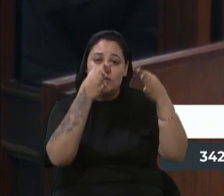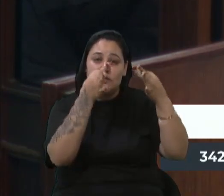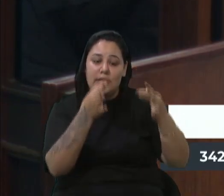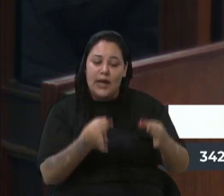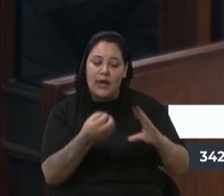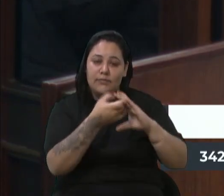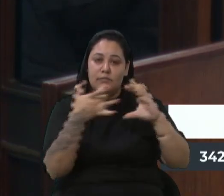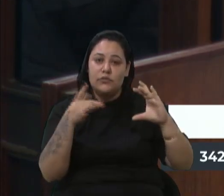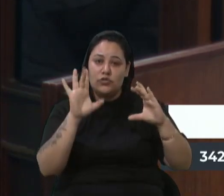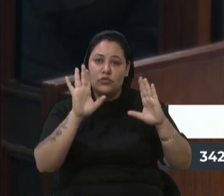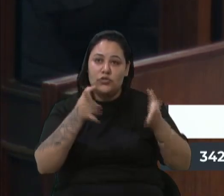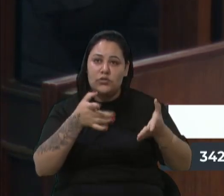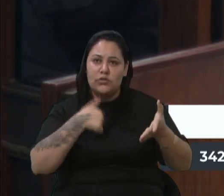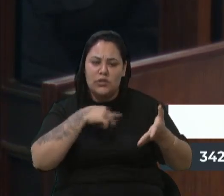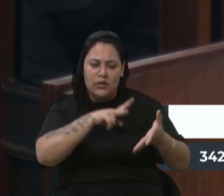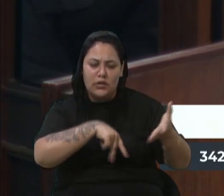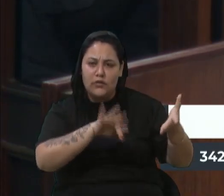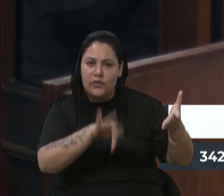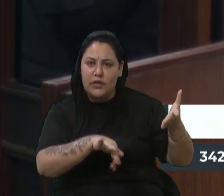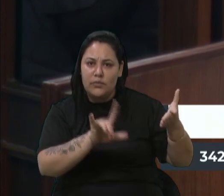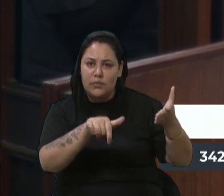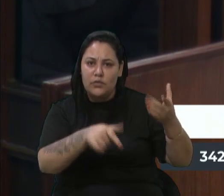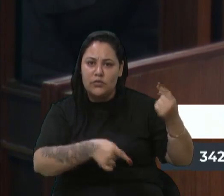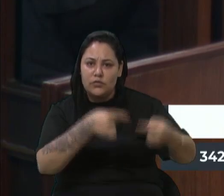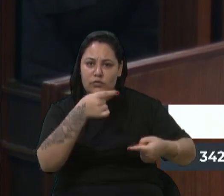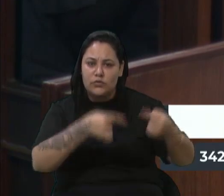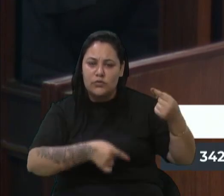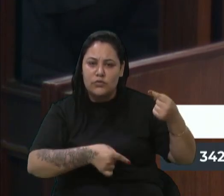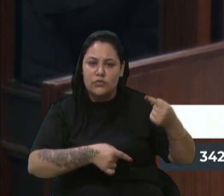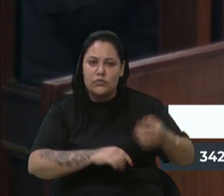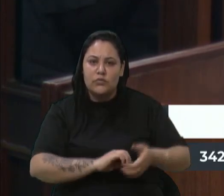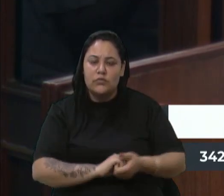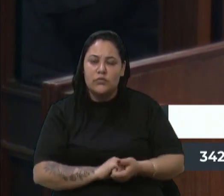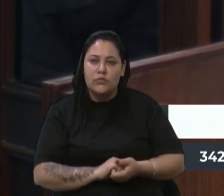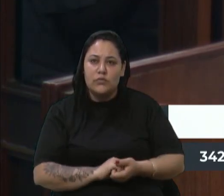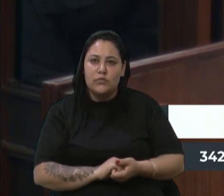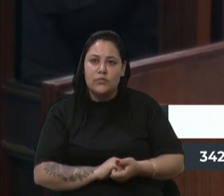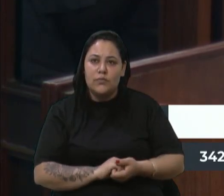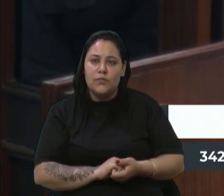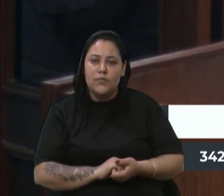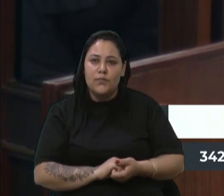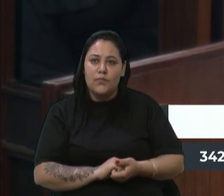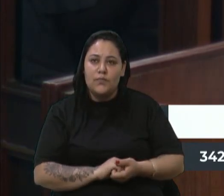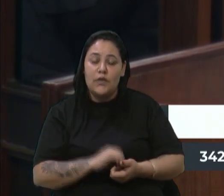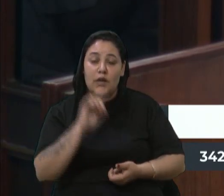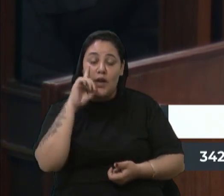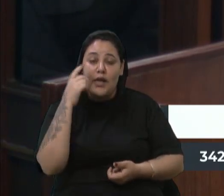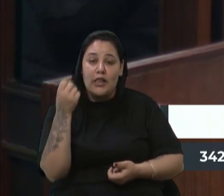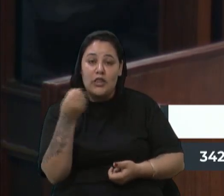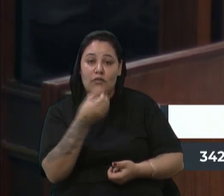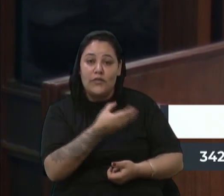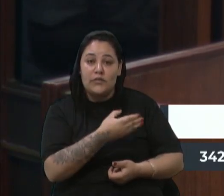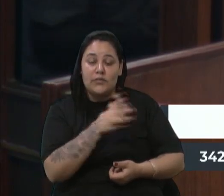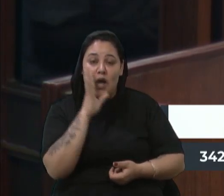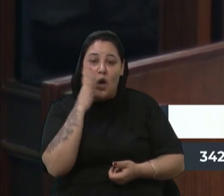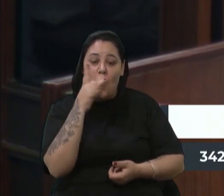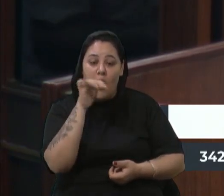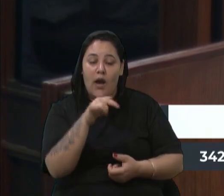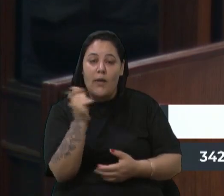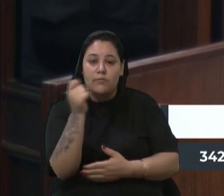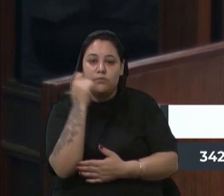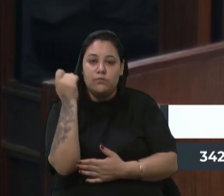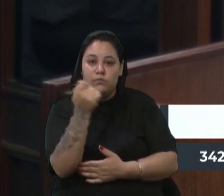eu quero ler o finalzinho aqui para depois a gente começar a debater essa situação desta inovação que vai acontecer aqui no Rio Grande do